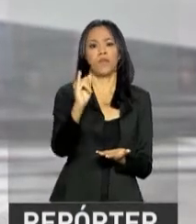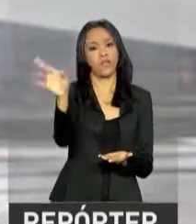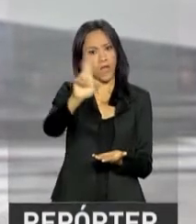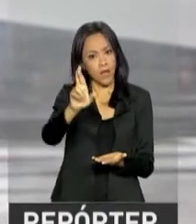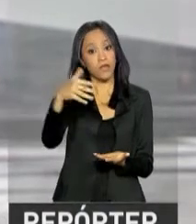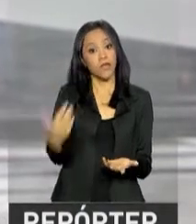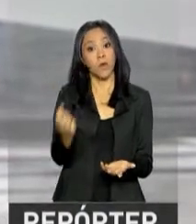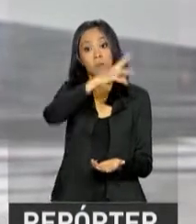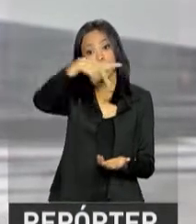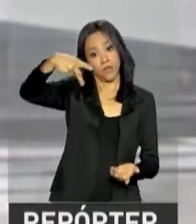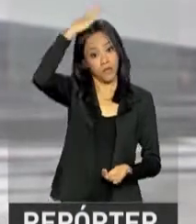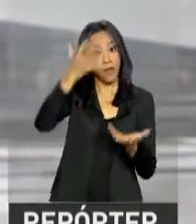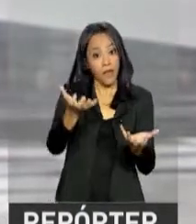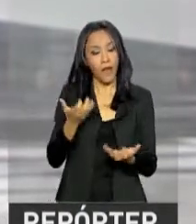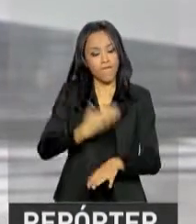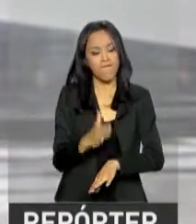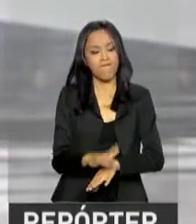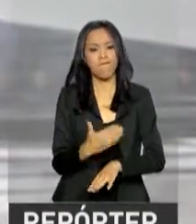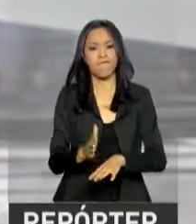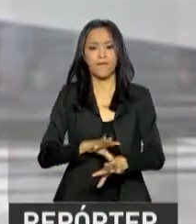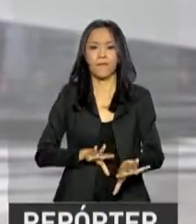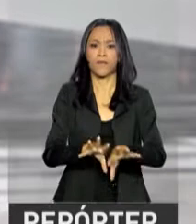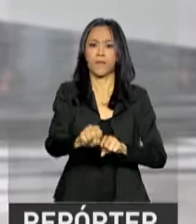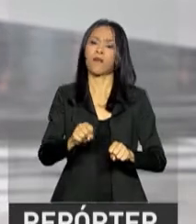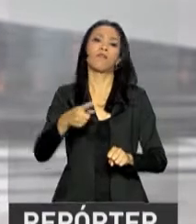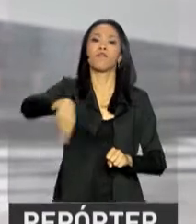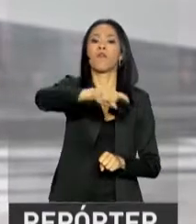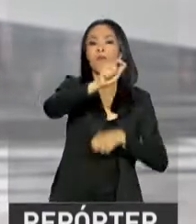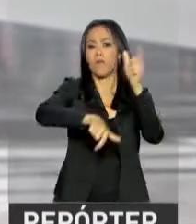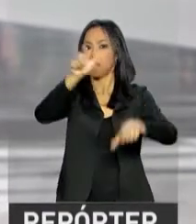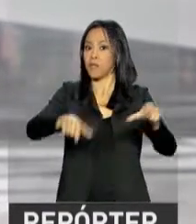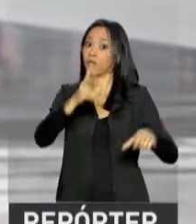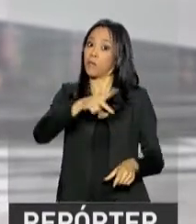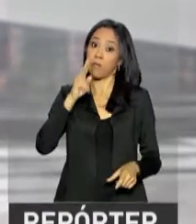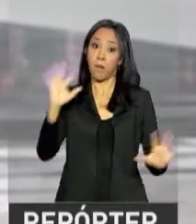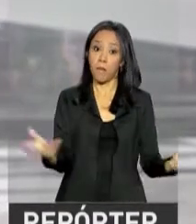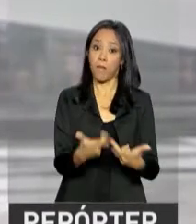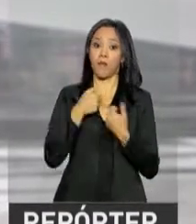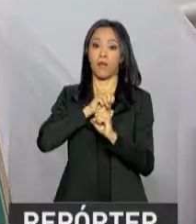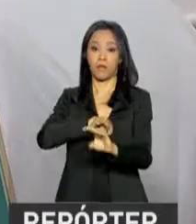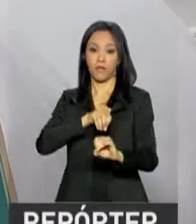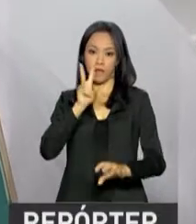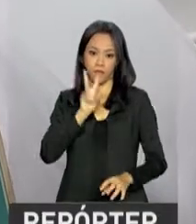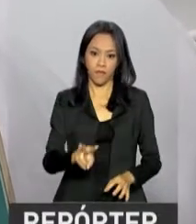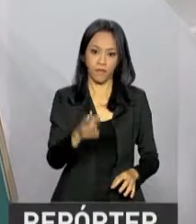federal que investir na qualificação do professor para melhorar ainda mais o ensino vamos ver